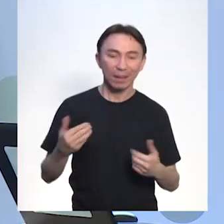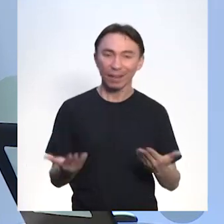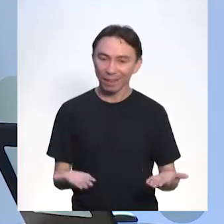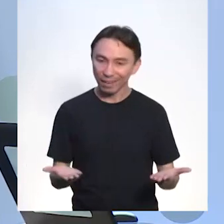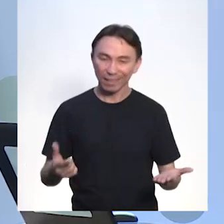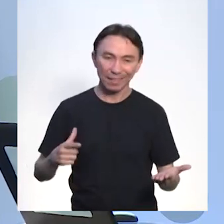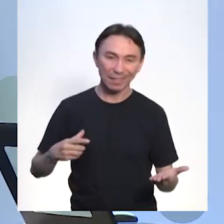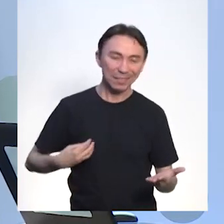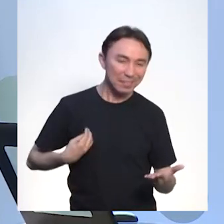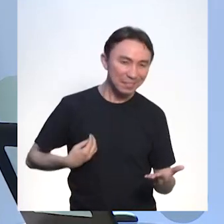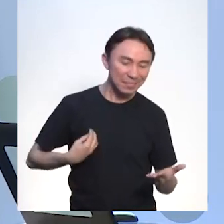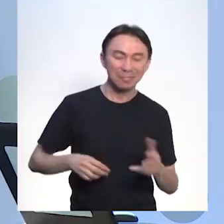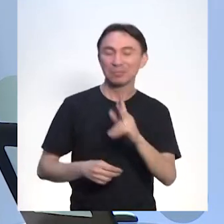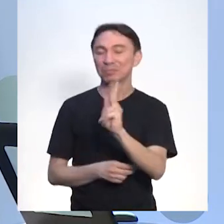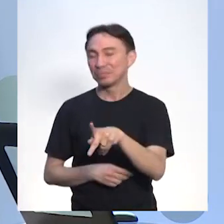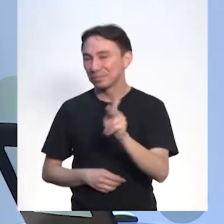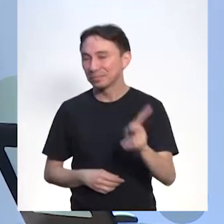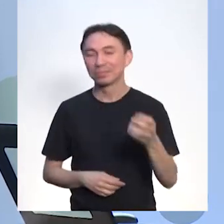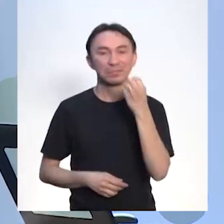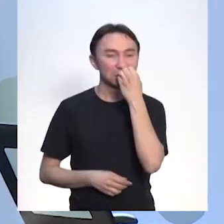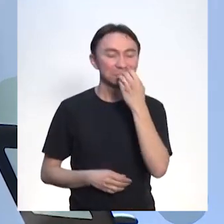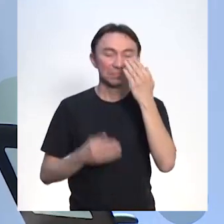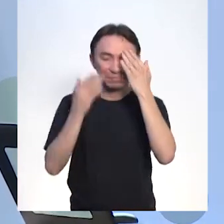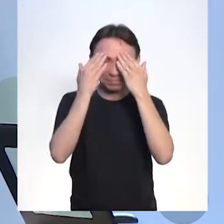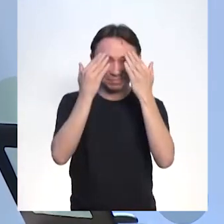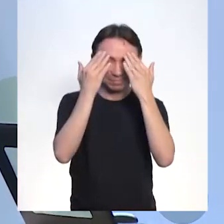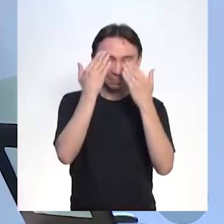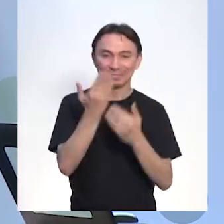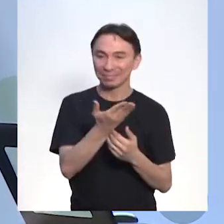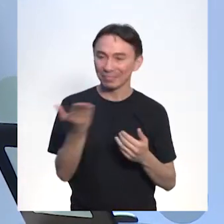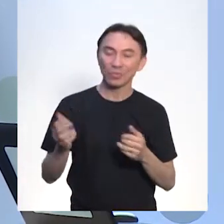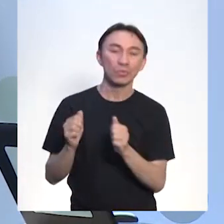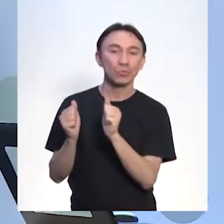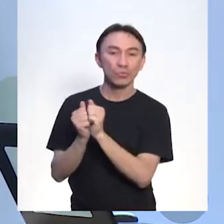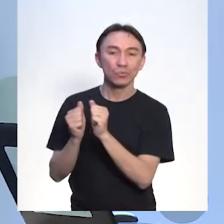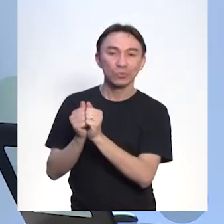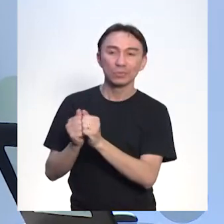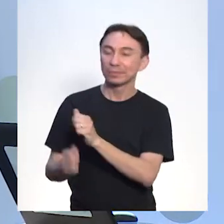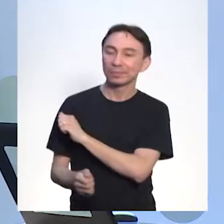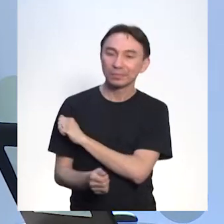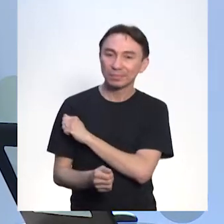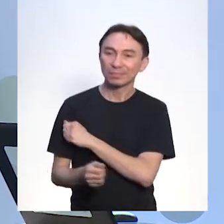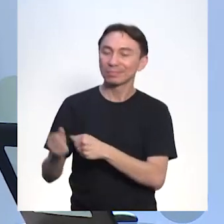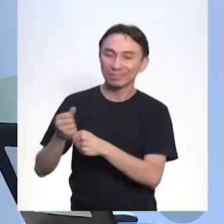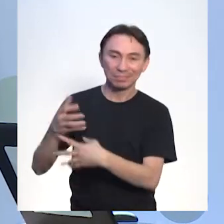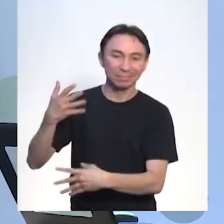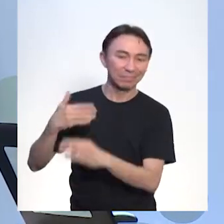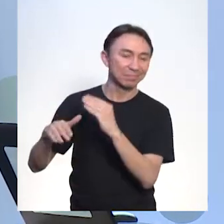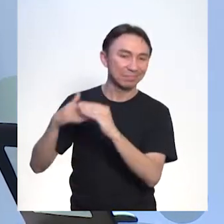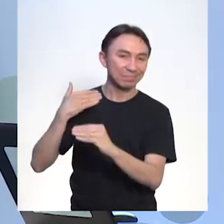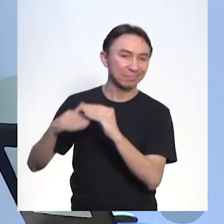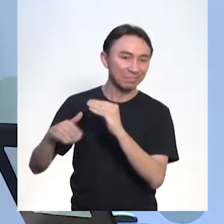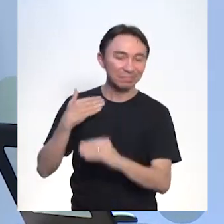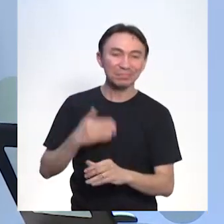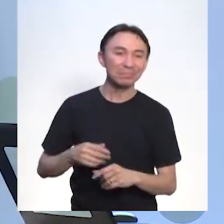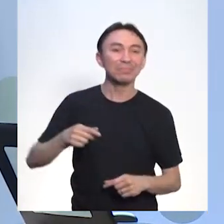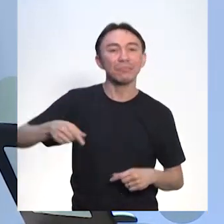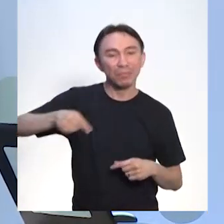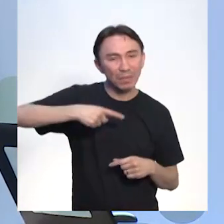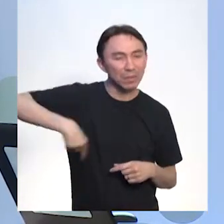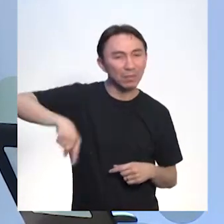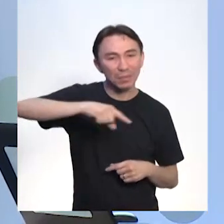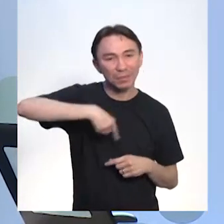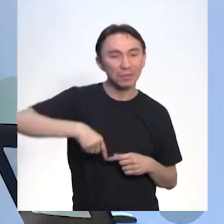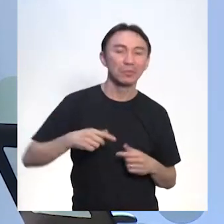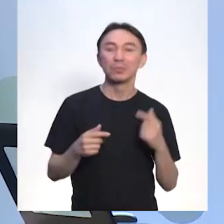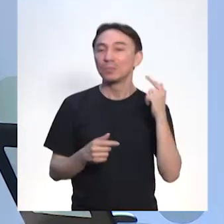as informações dos estudantes, interagindo com os estudantes e conosco, para que possamos aí estar